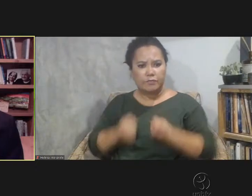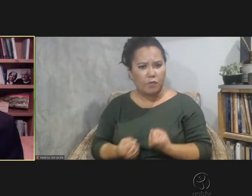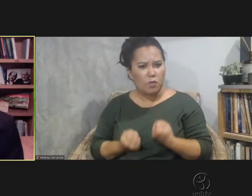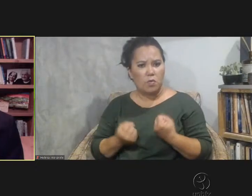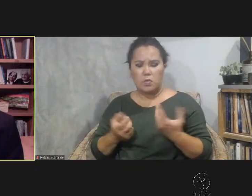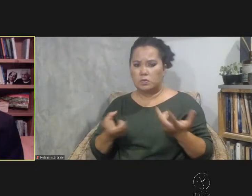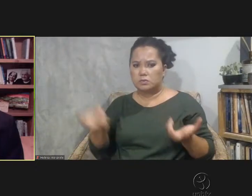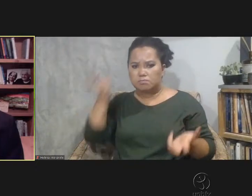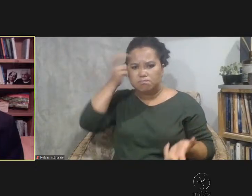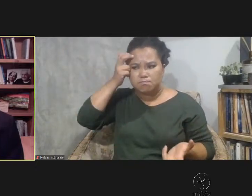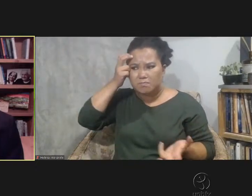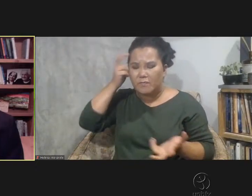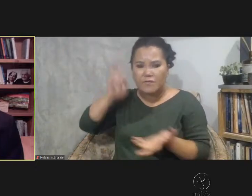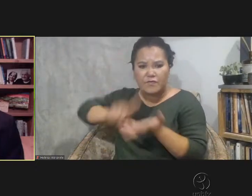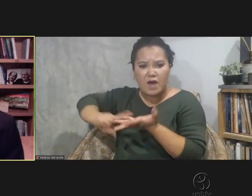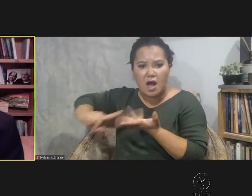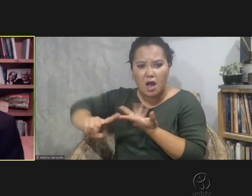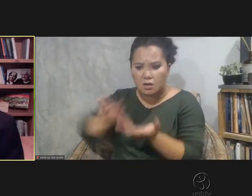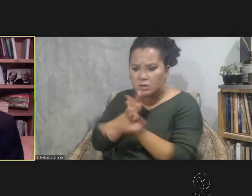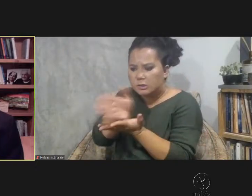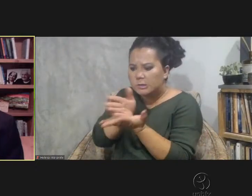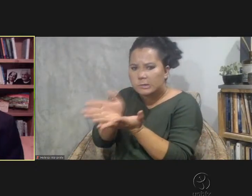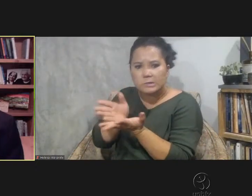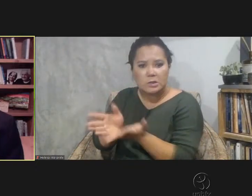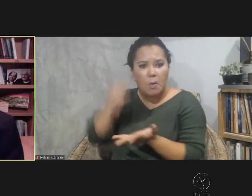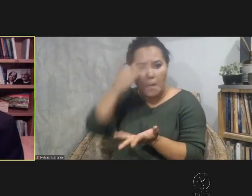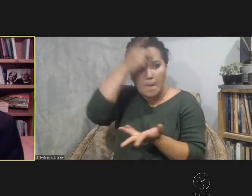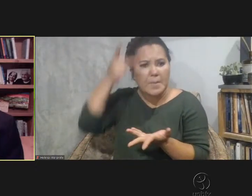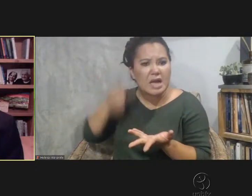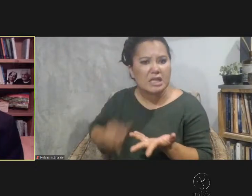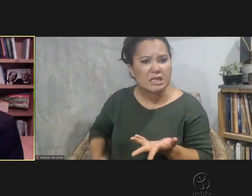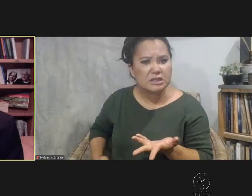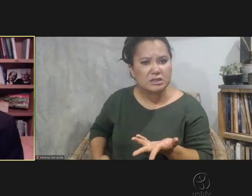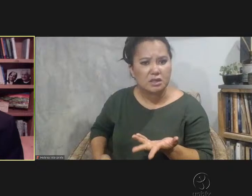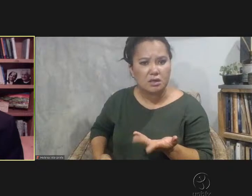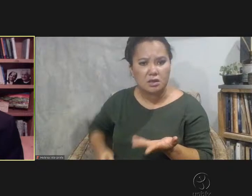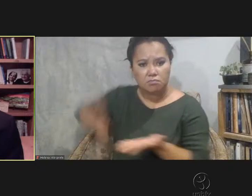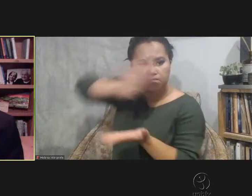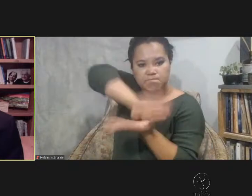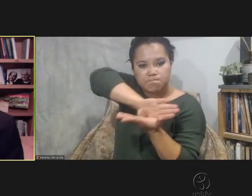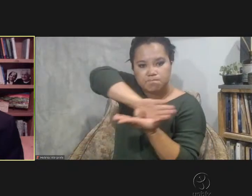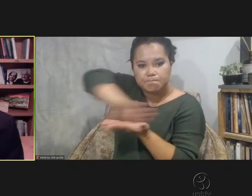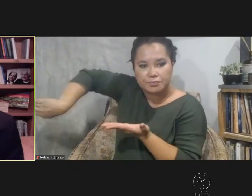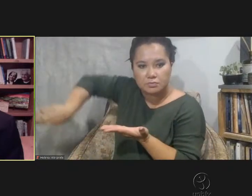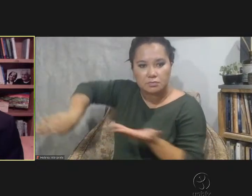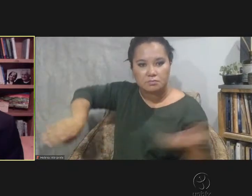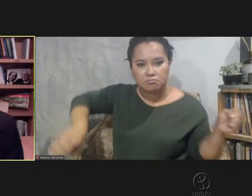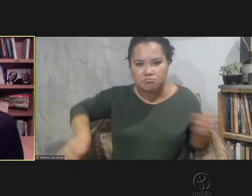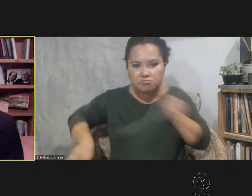Esses ideais, essas diretrizes humanísticas foram substituídas por um modelo de negócio